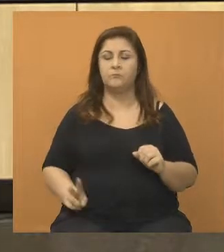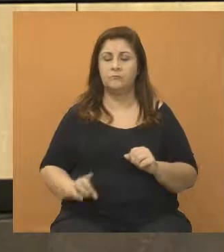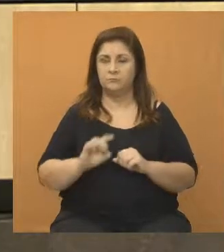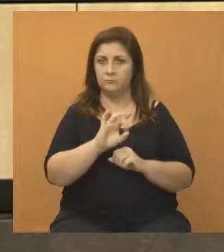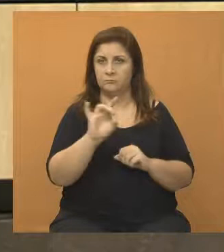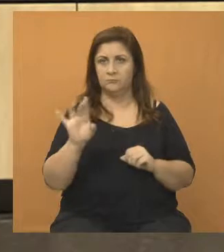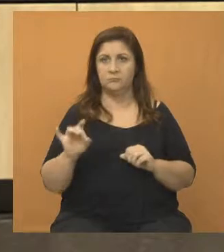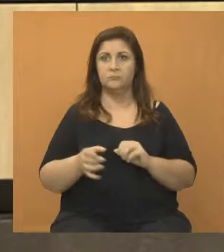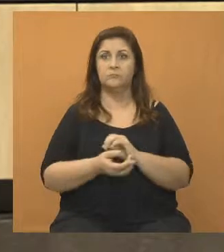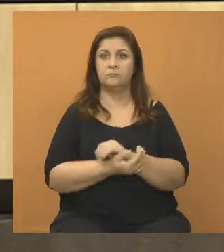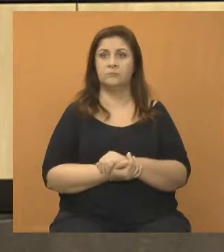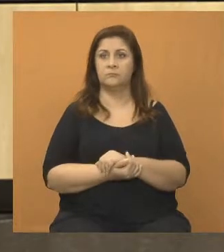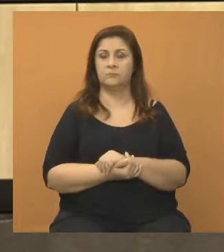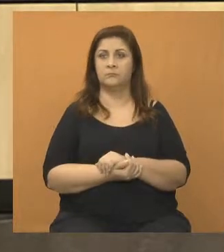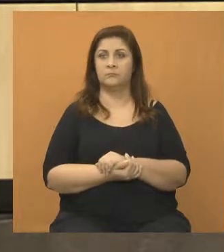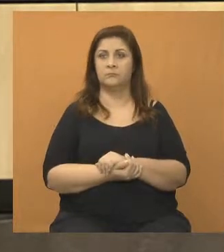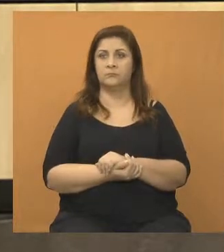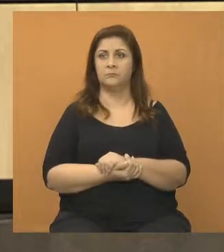aqui.